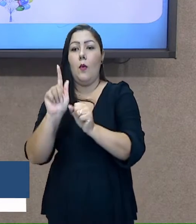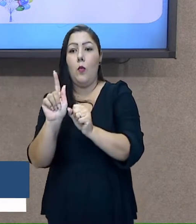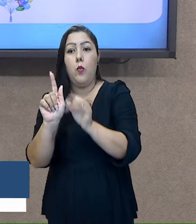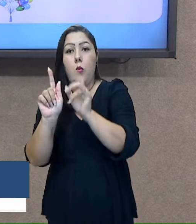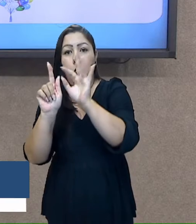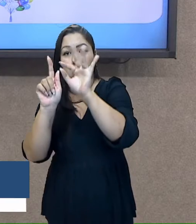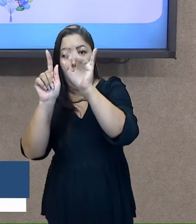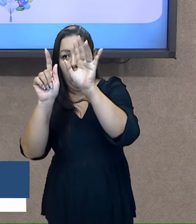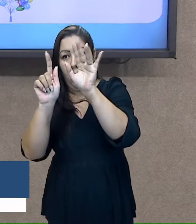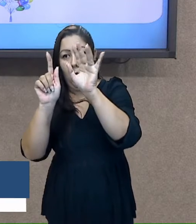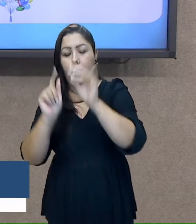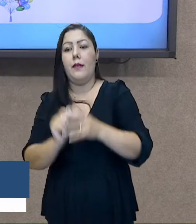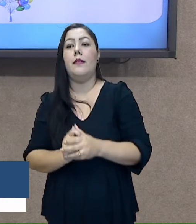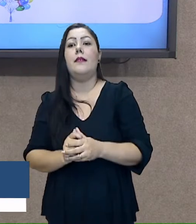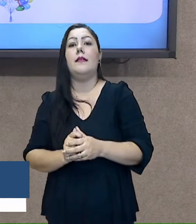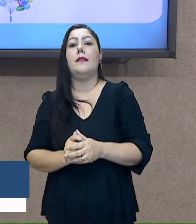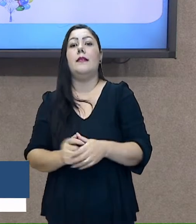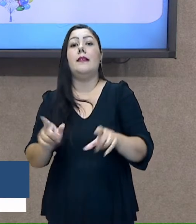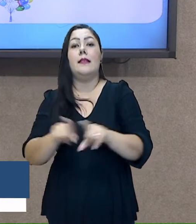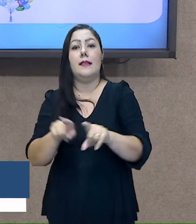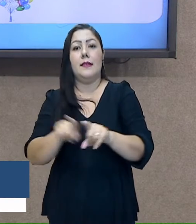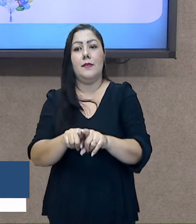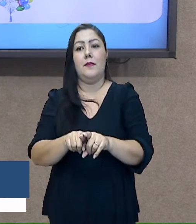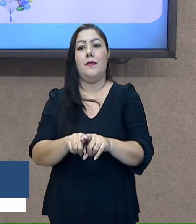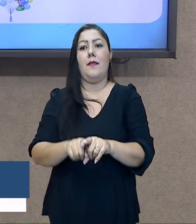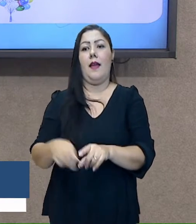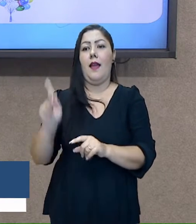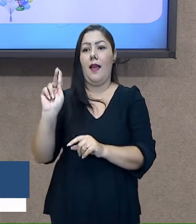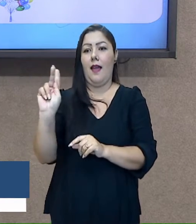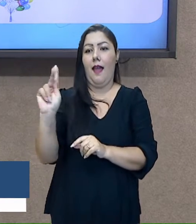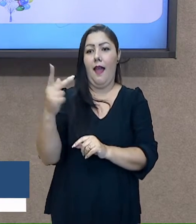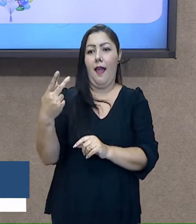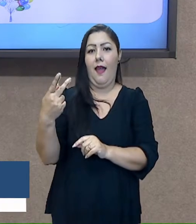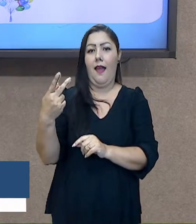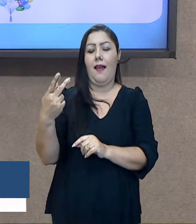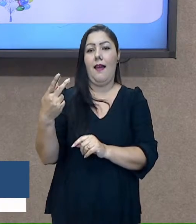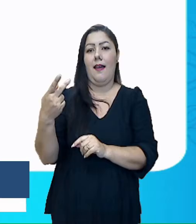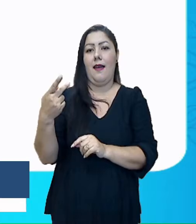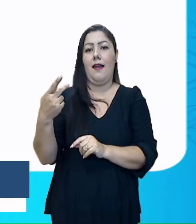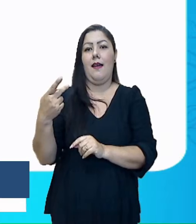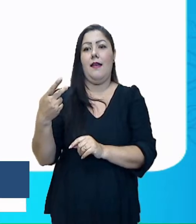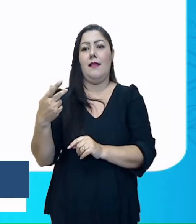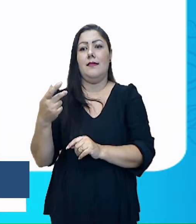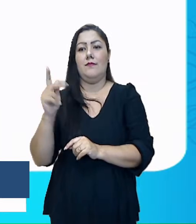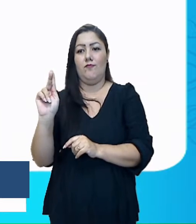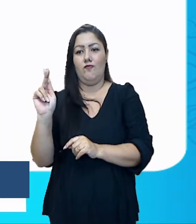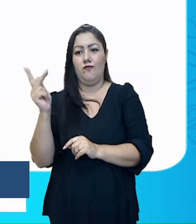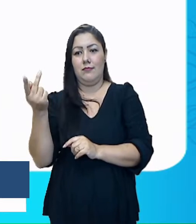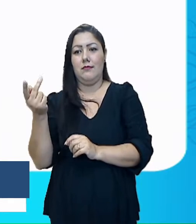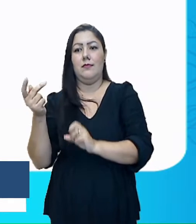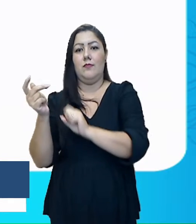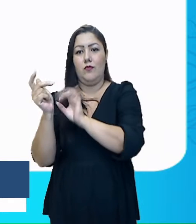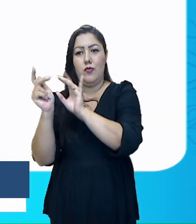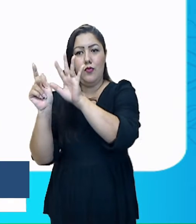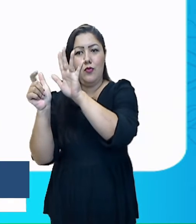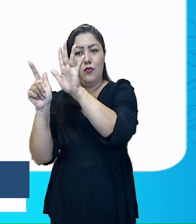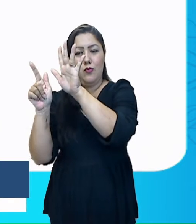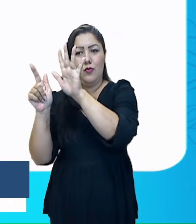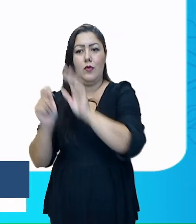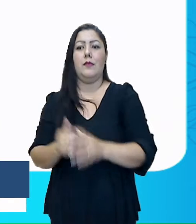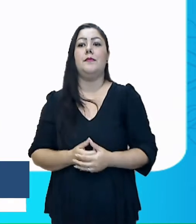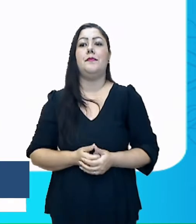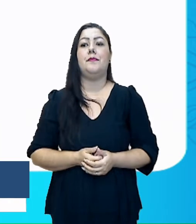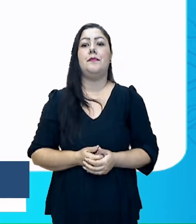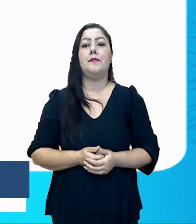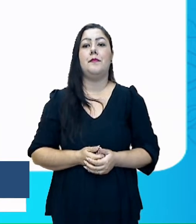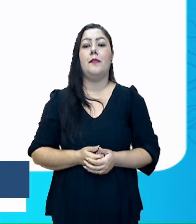e tem o hidrogênio. Pelas imagens que aparecem na tela, você já consegue